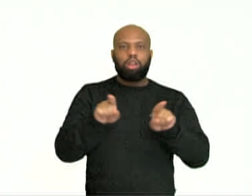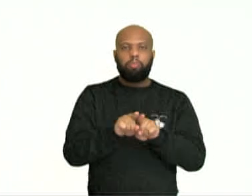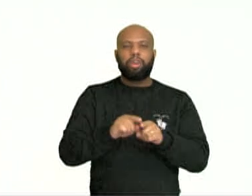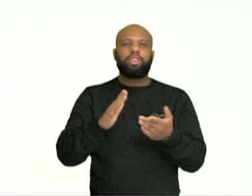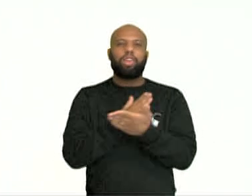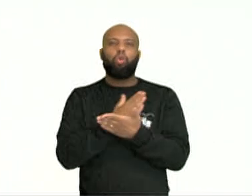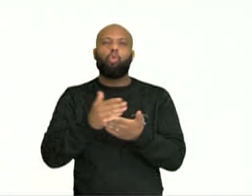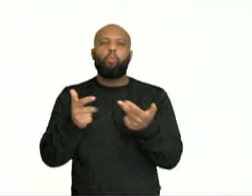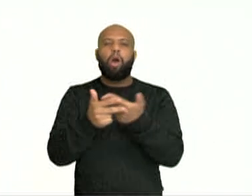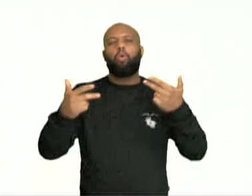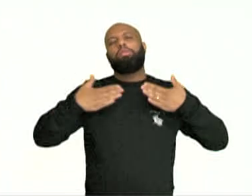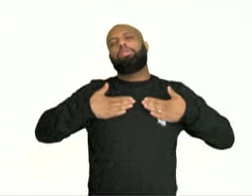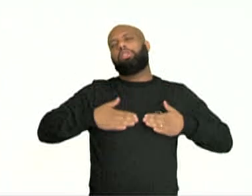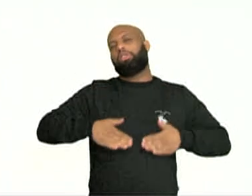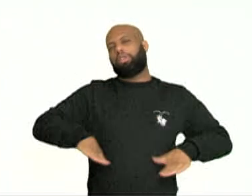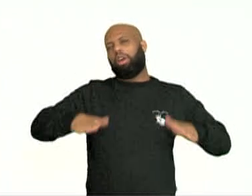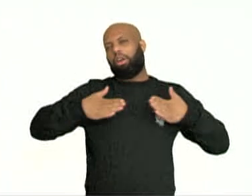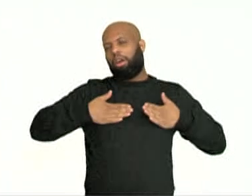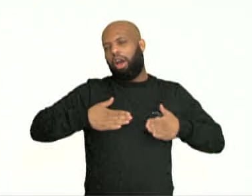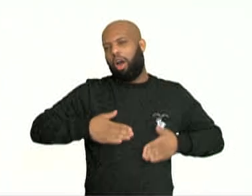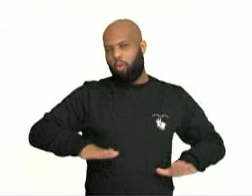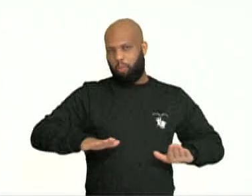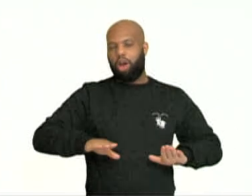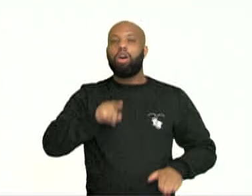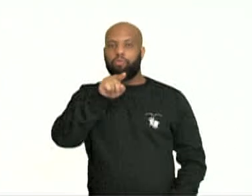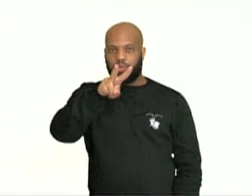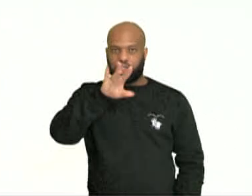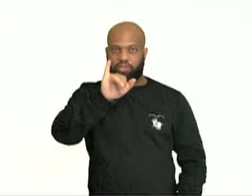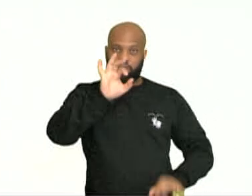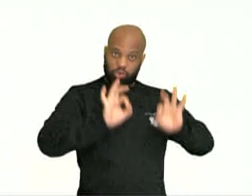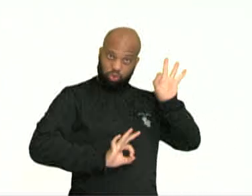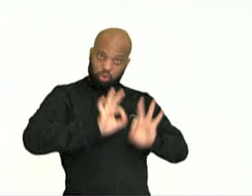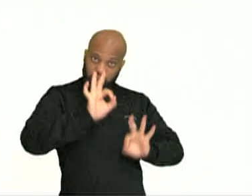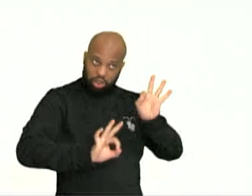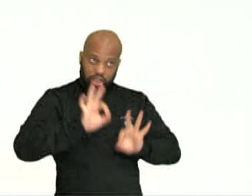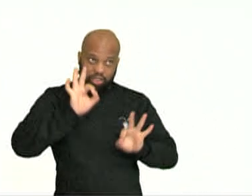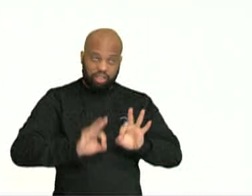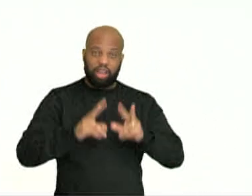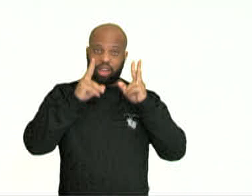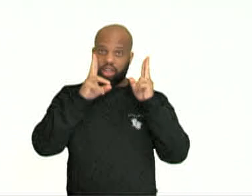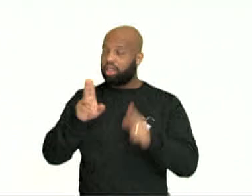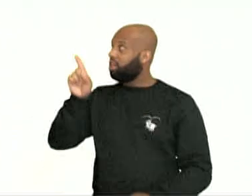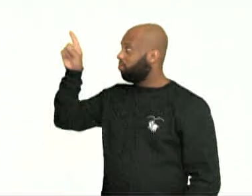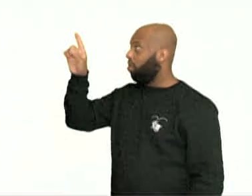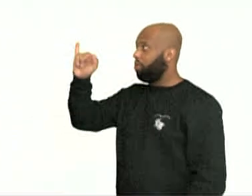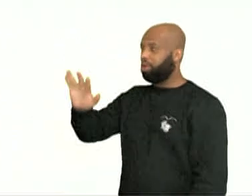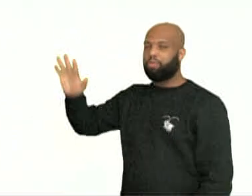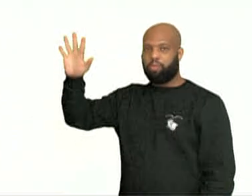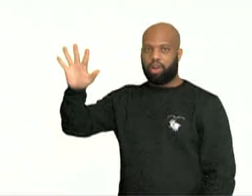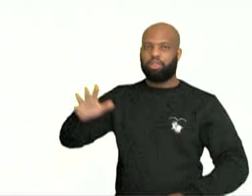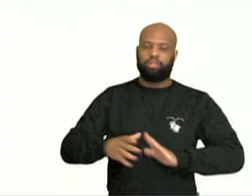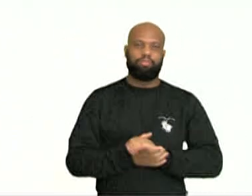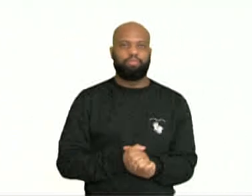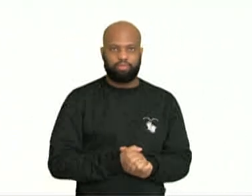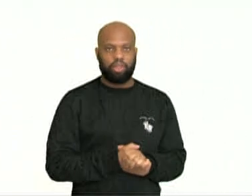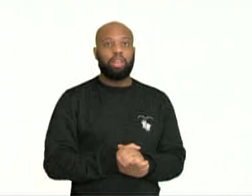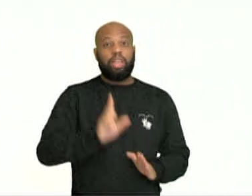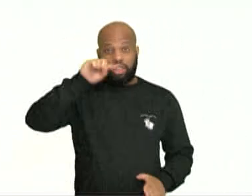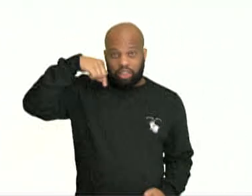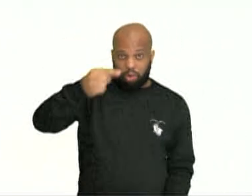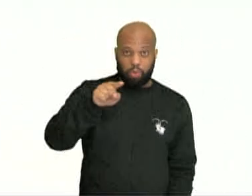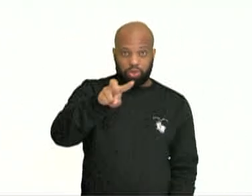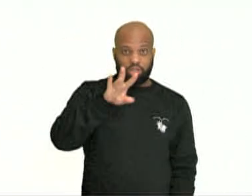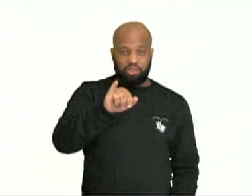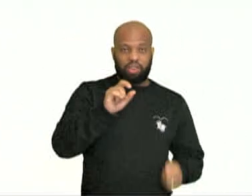o ambiente de tranquilidade. E agora se posicione como as pessoas da imagem aqui. Fechem os olhos,